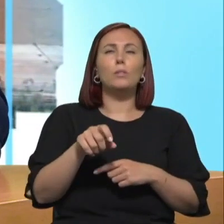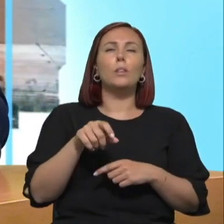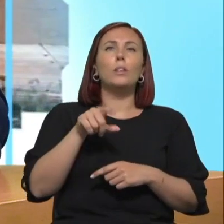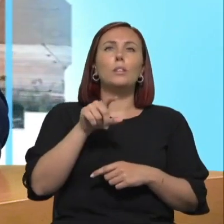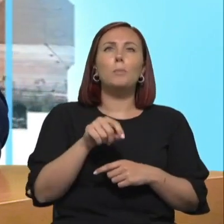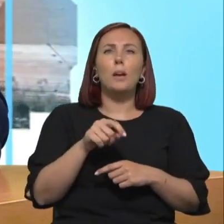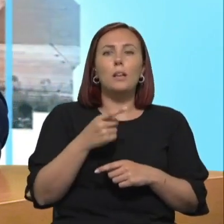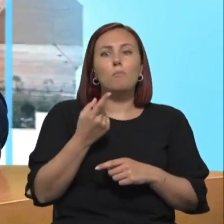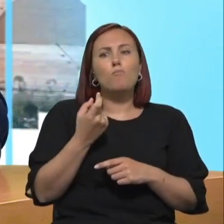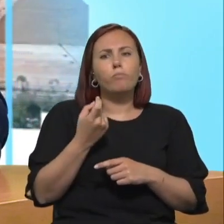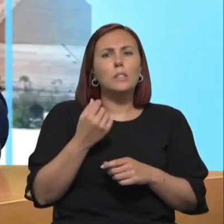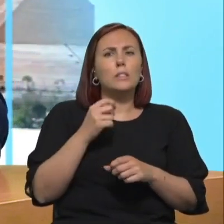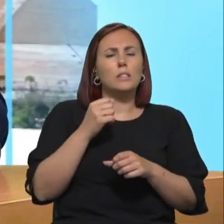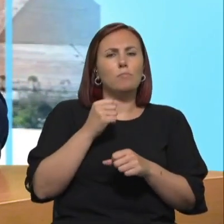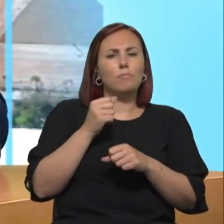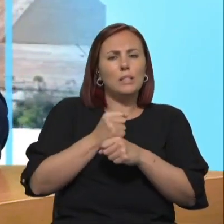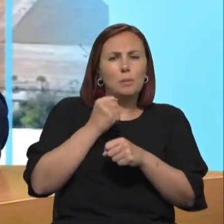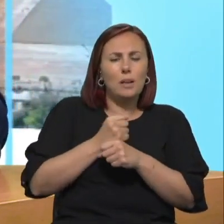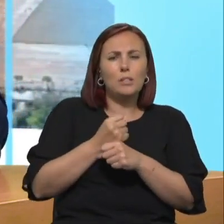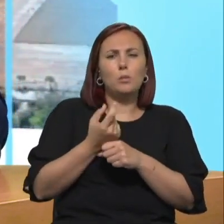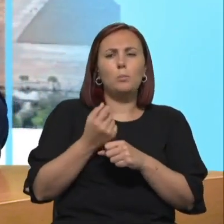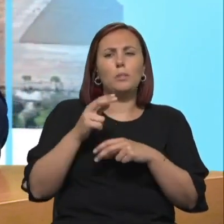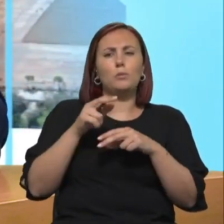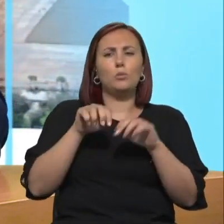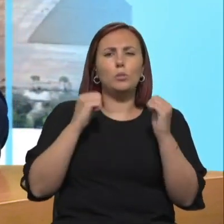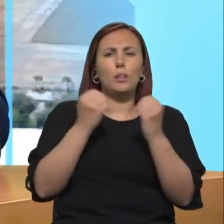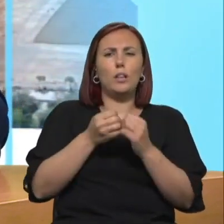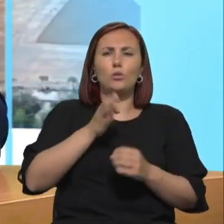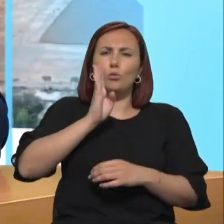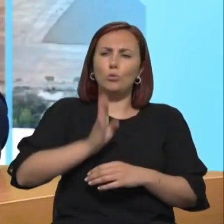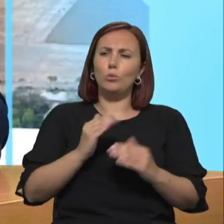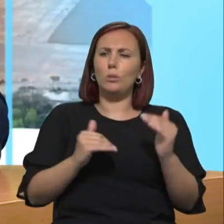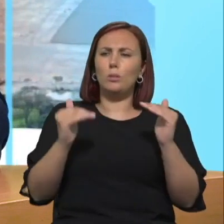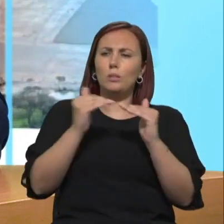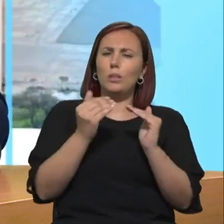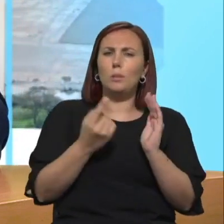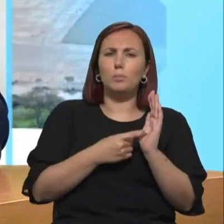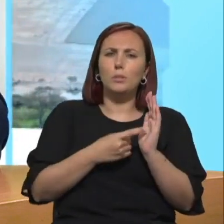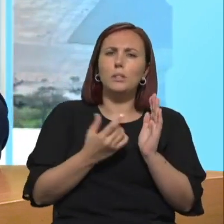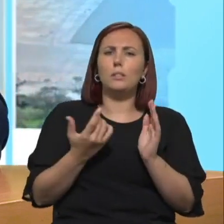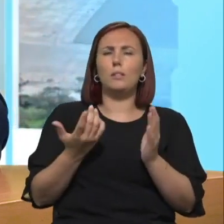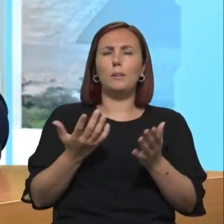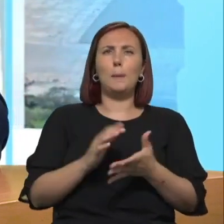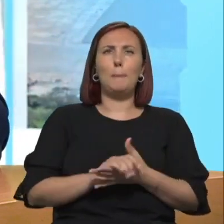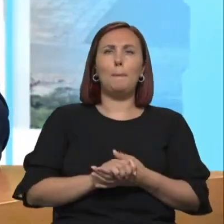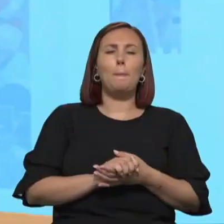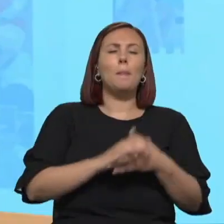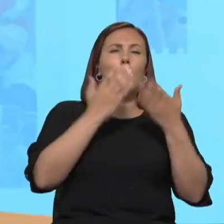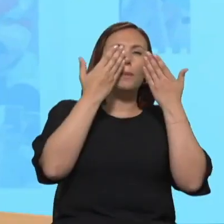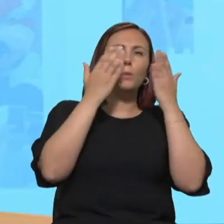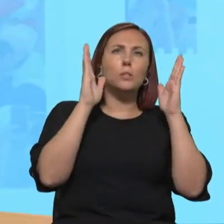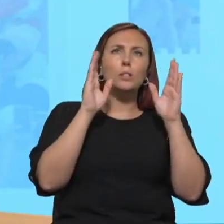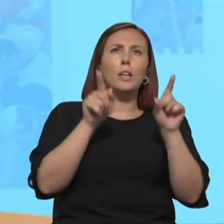há muito a fazer para construir uma sociedade mais justa, mais igualitária e mais fraterna, naturalmente. A democracia é